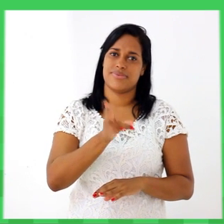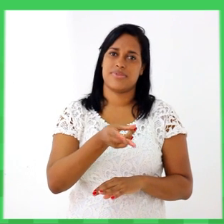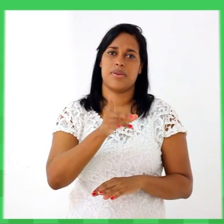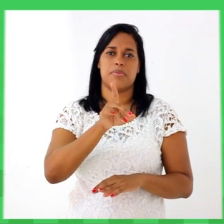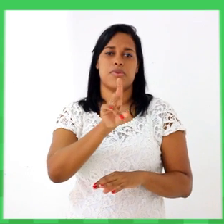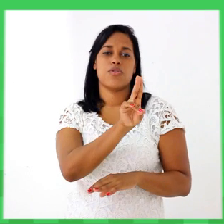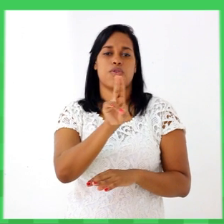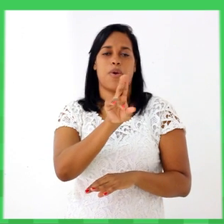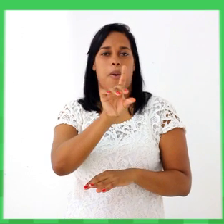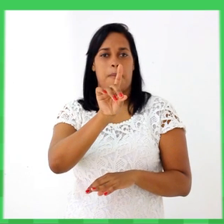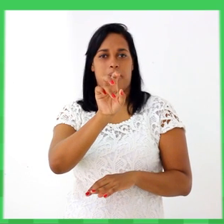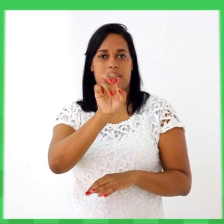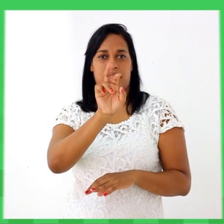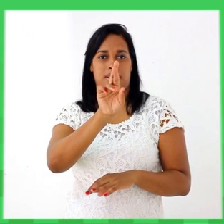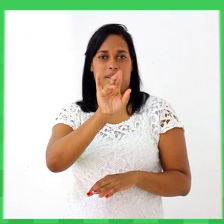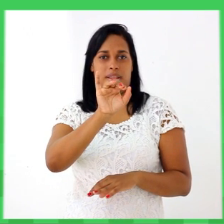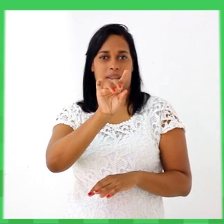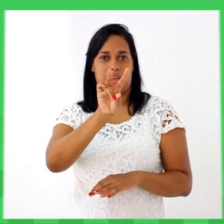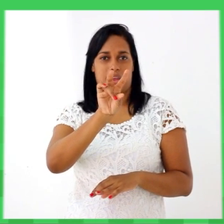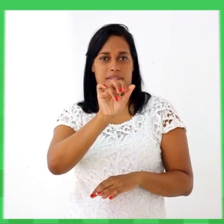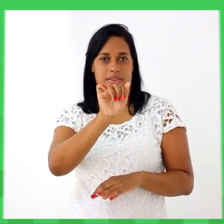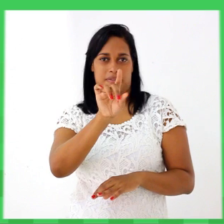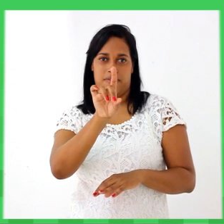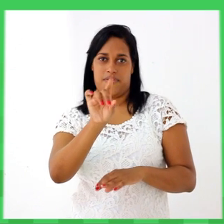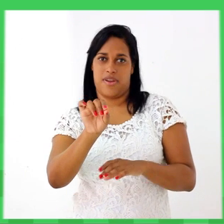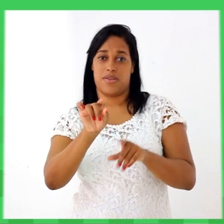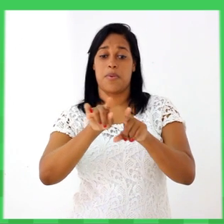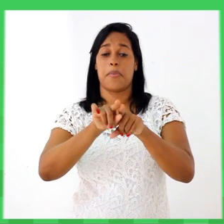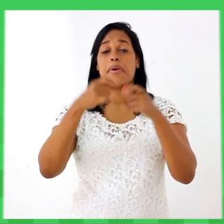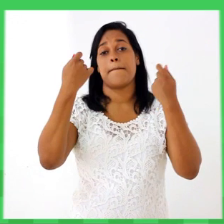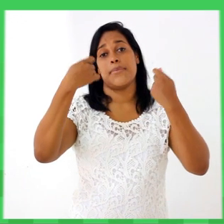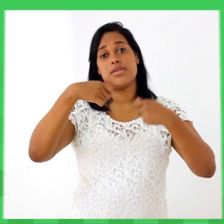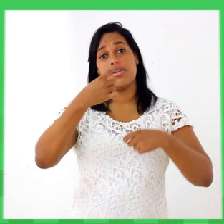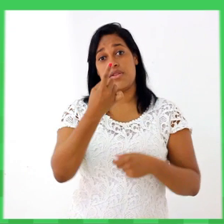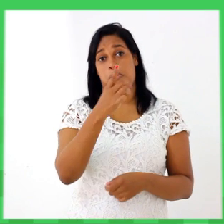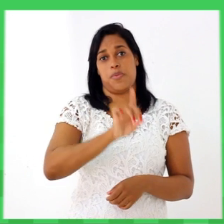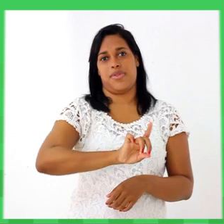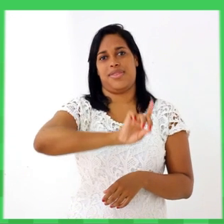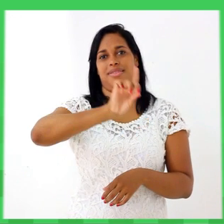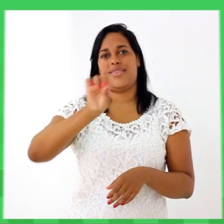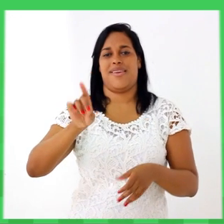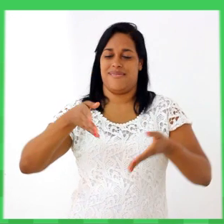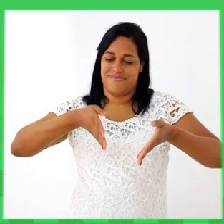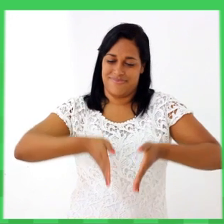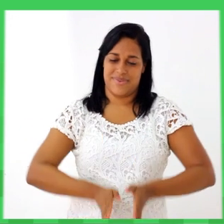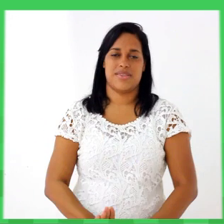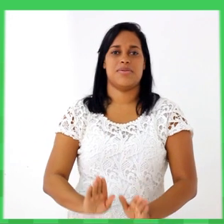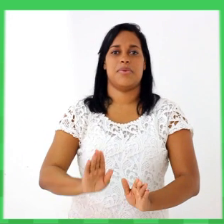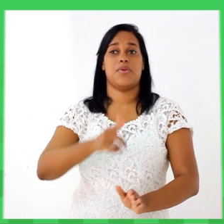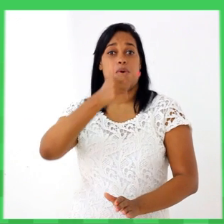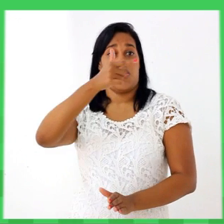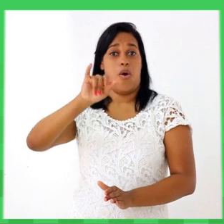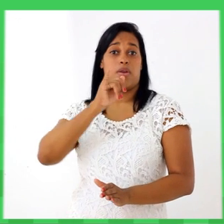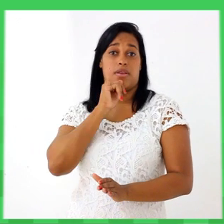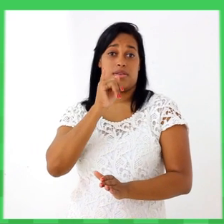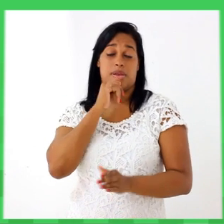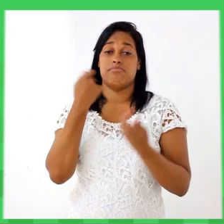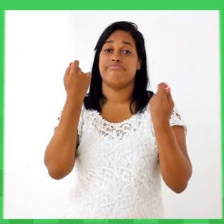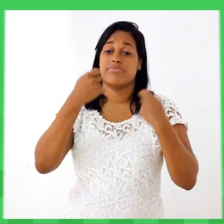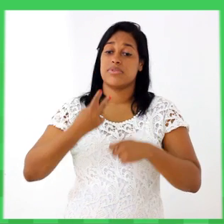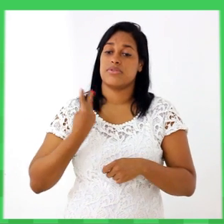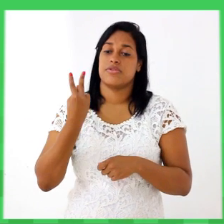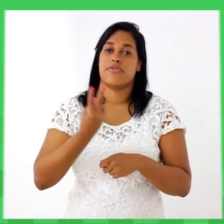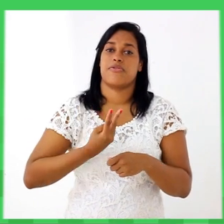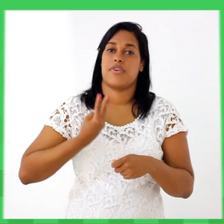derivado porque ele é derivado de uma data de nascimento. E no outro exemplo, temos o valor do tempo